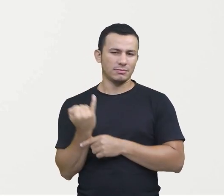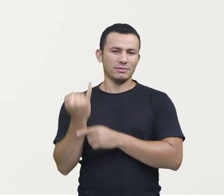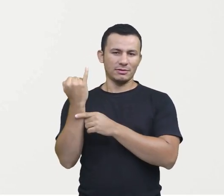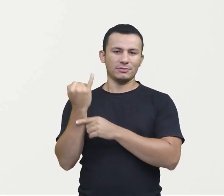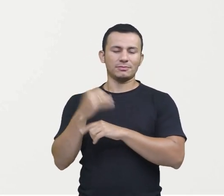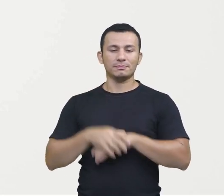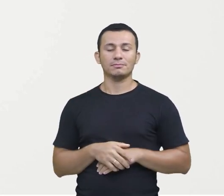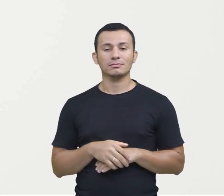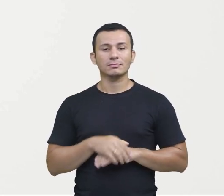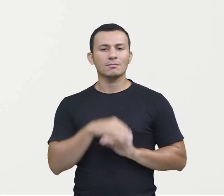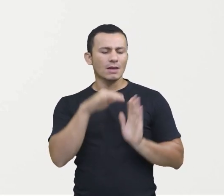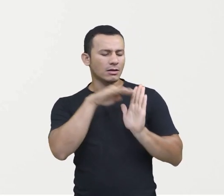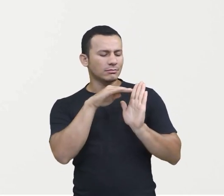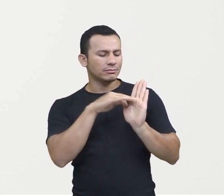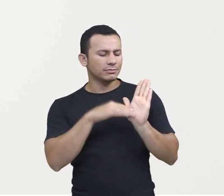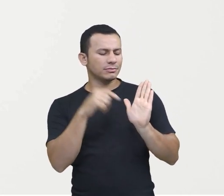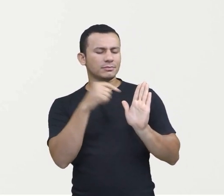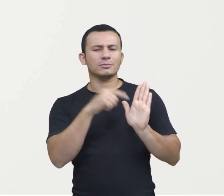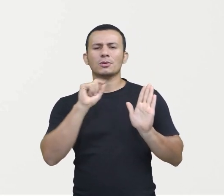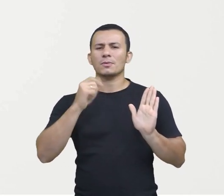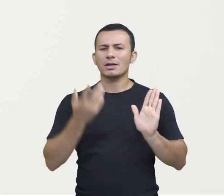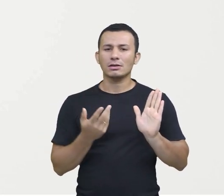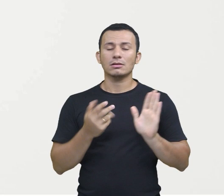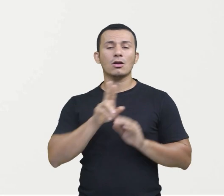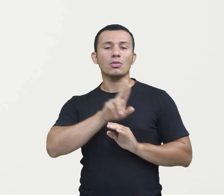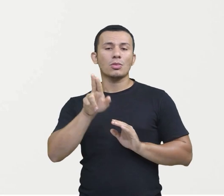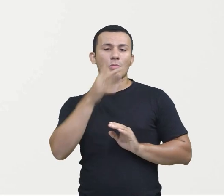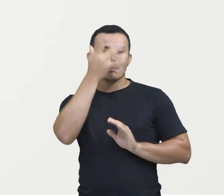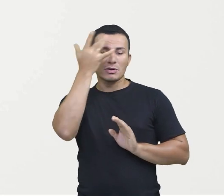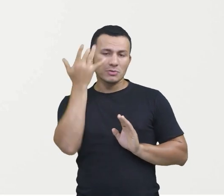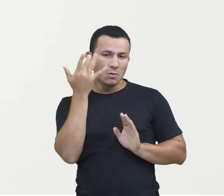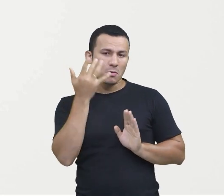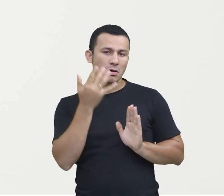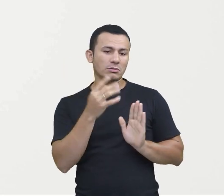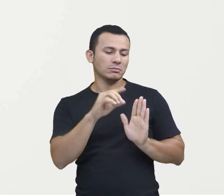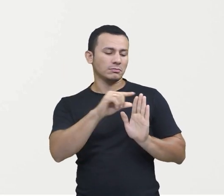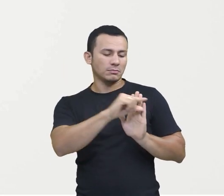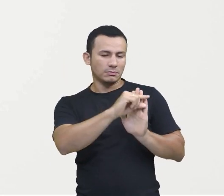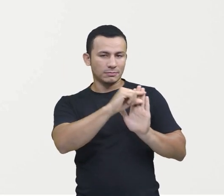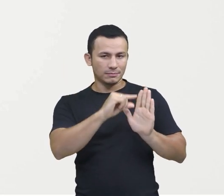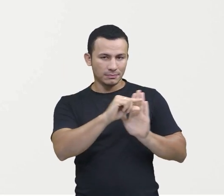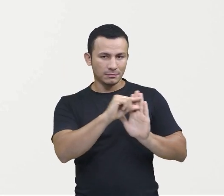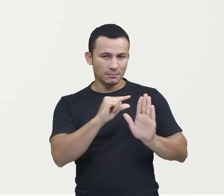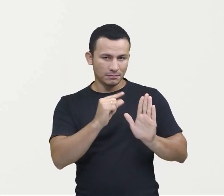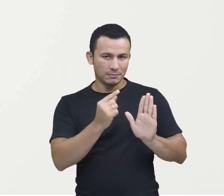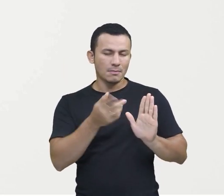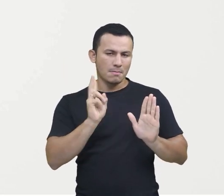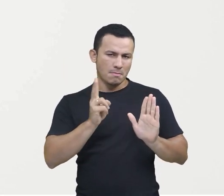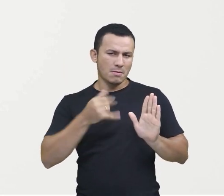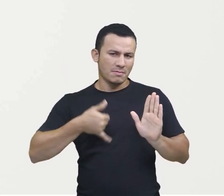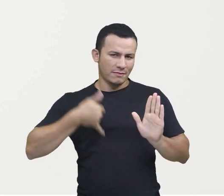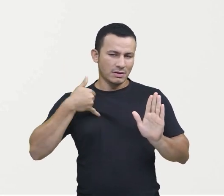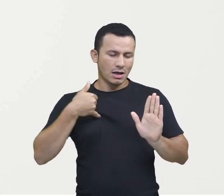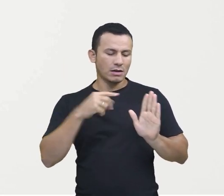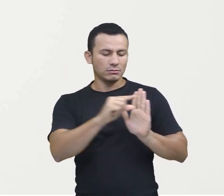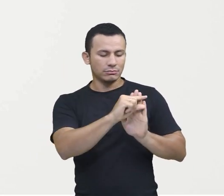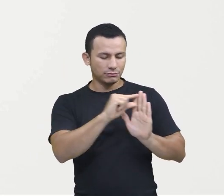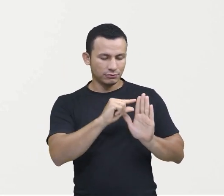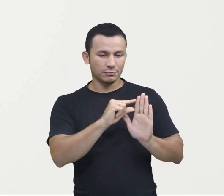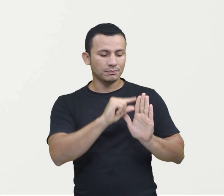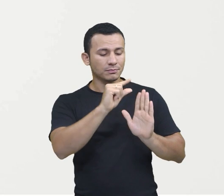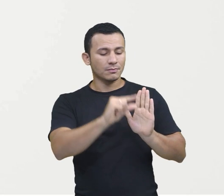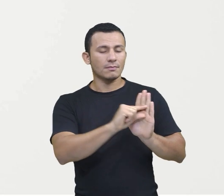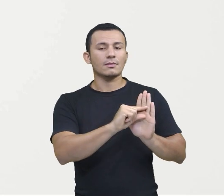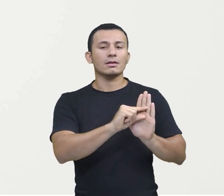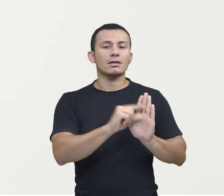Num convite, precisa vir o quê? O nome da pessoa que está fazendo o aniversário, o